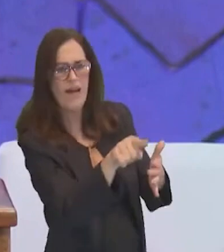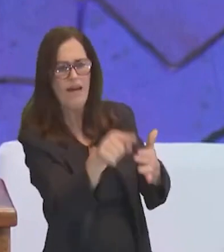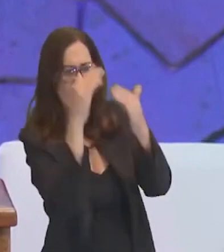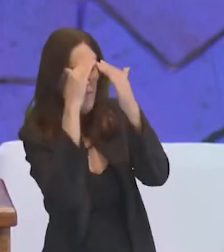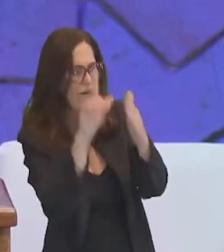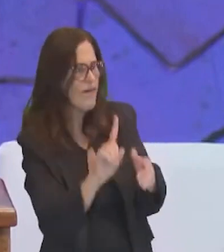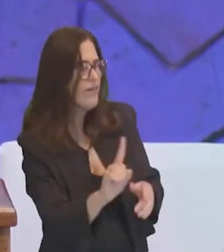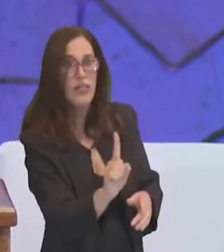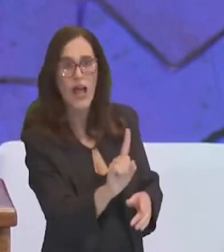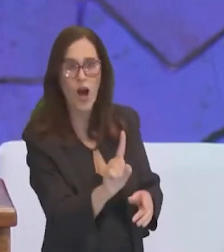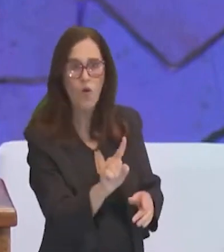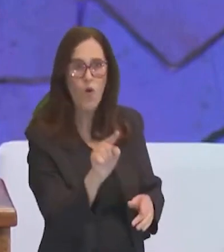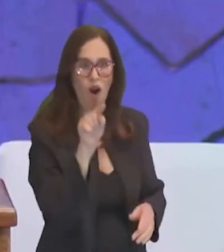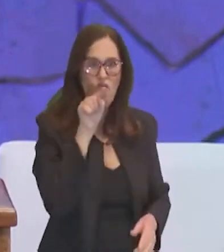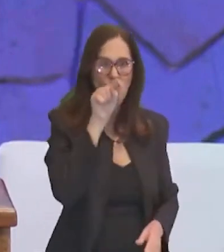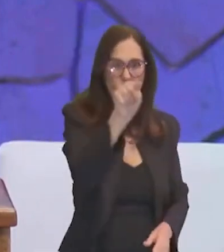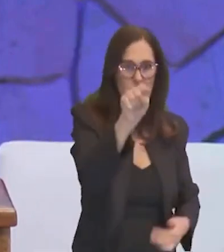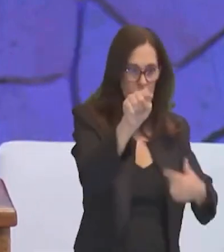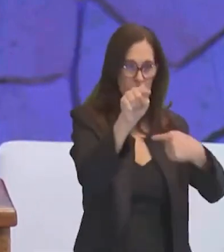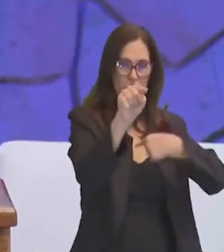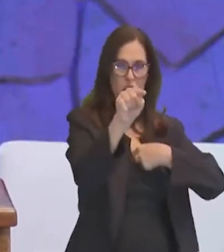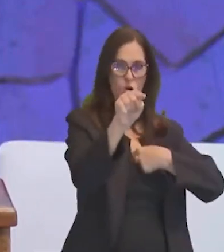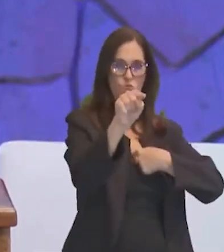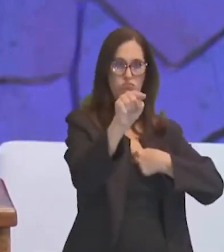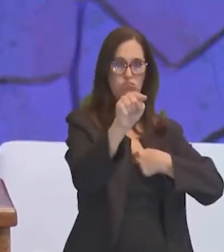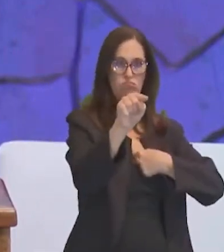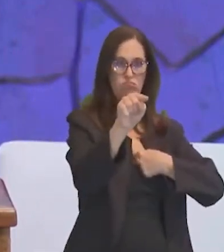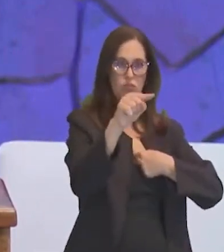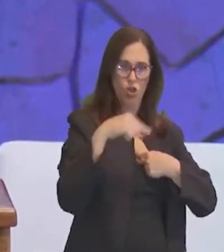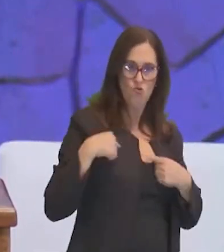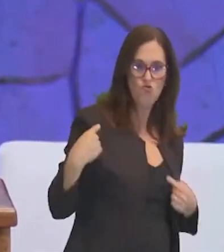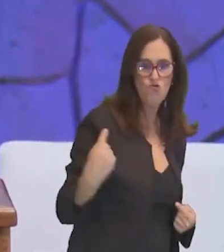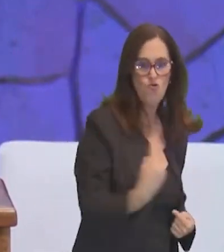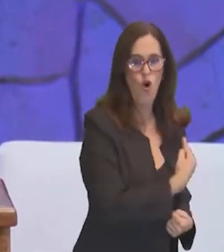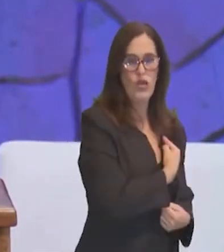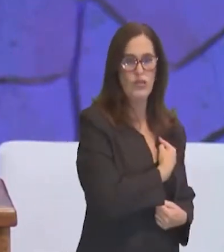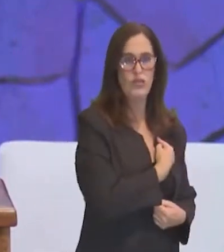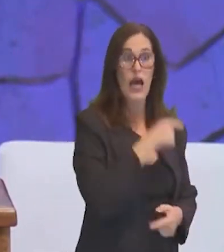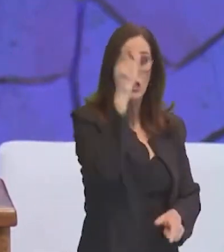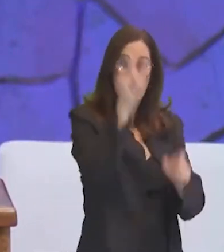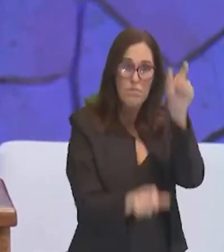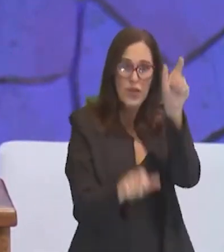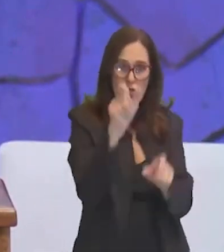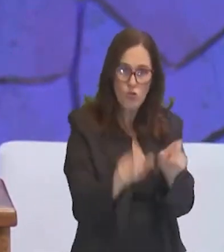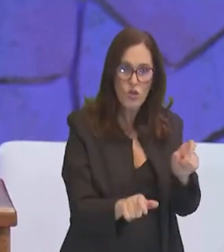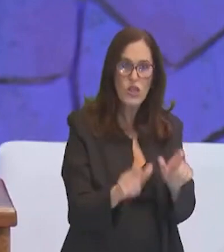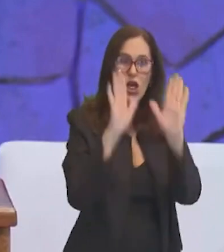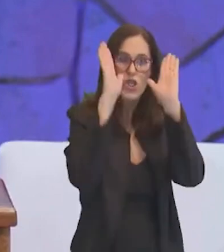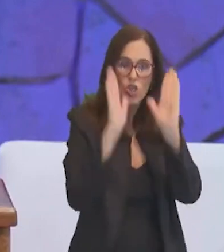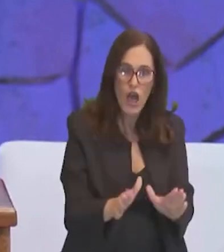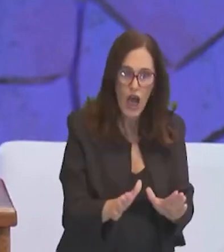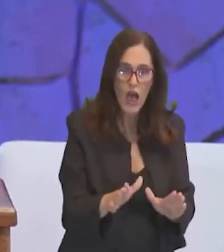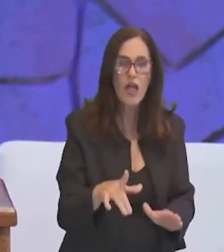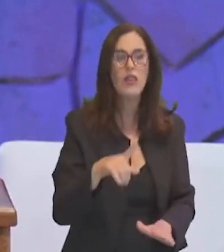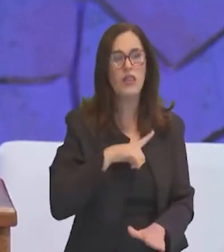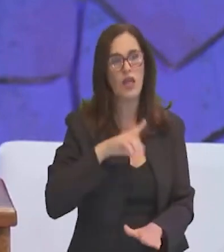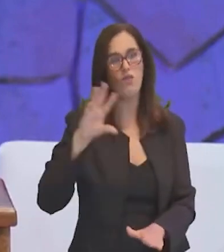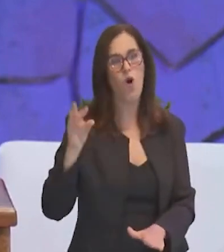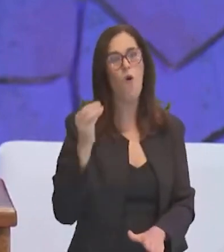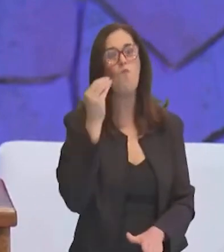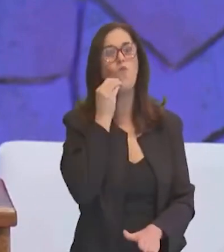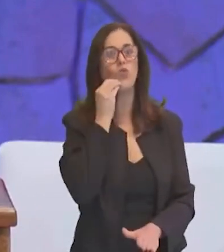que eu falo nesta manhã, é sobre aqueles que tiveram a oportunidade